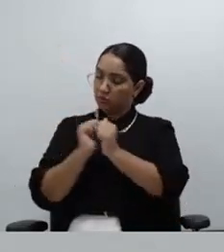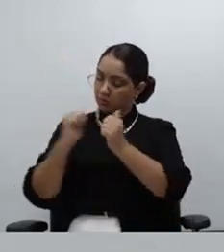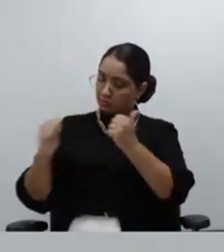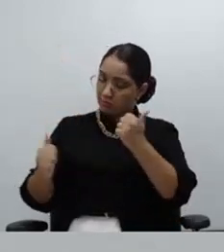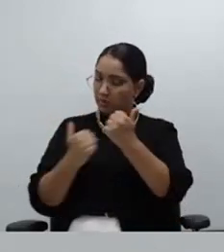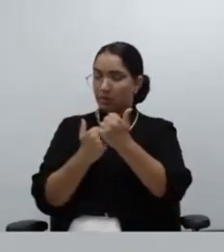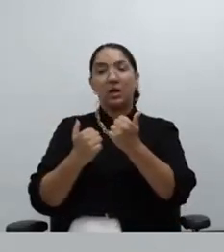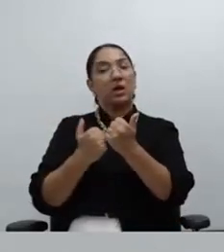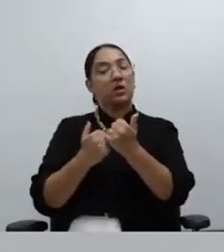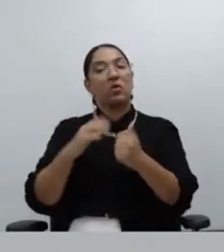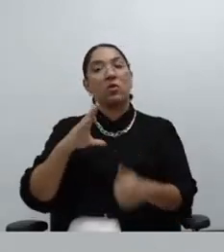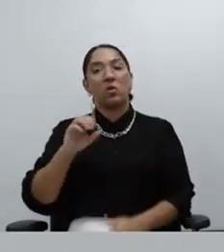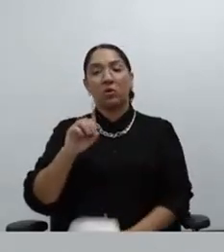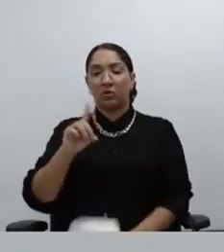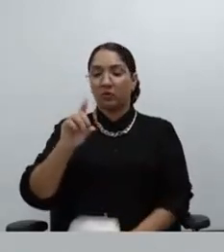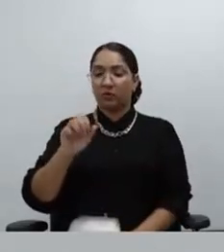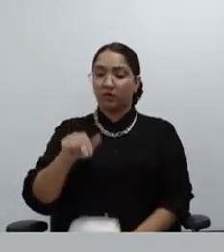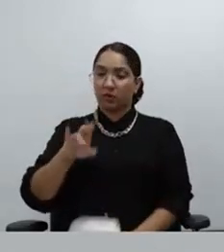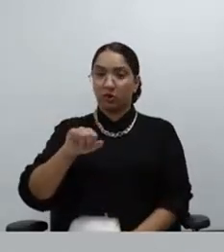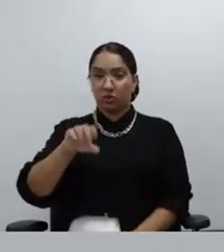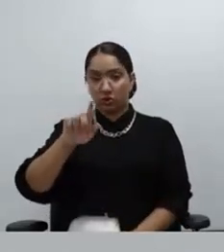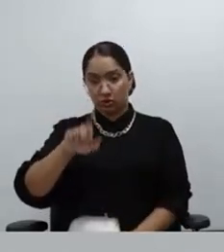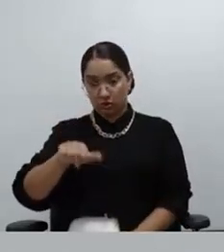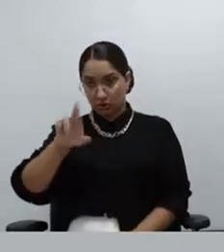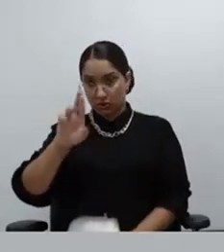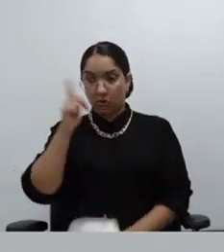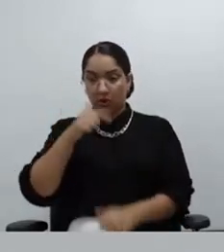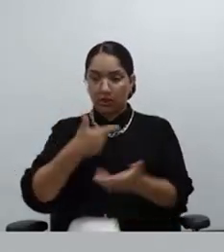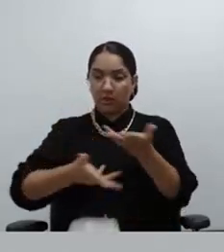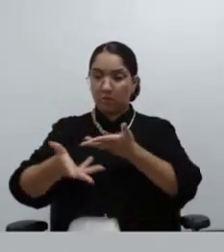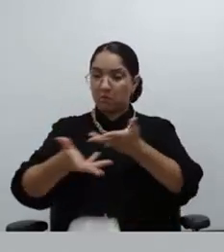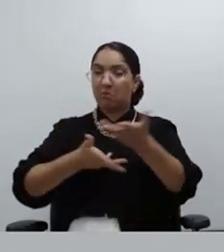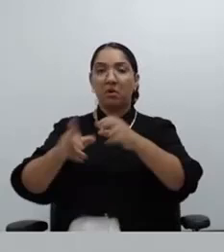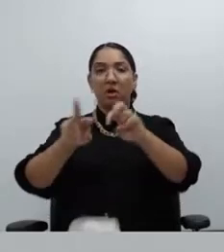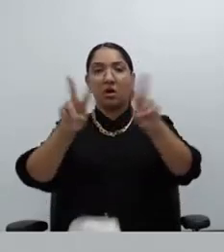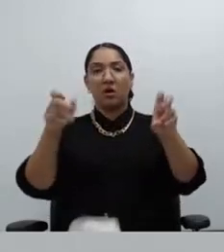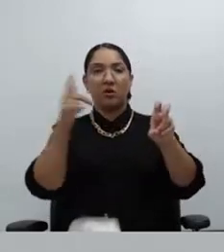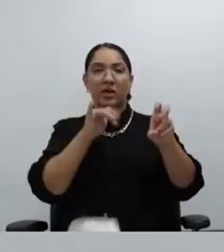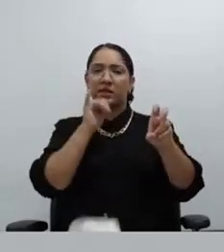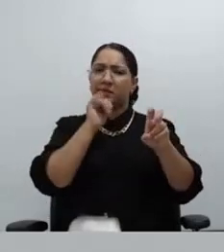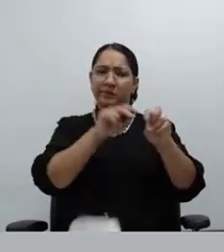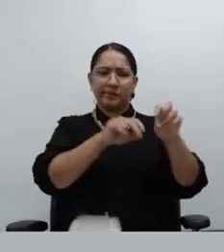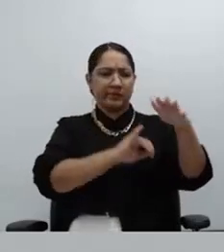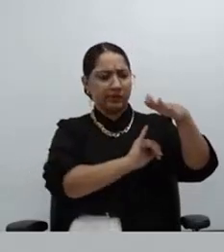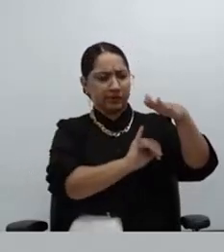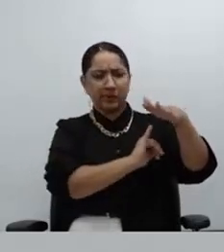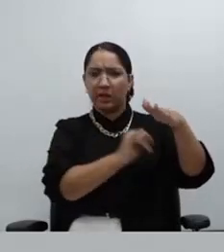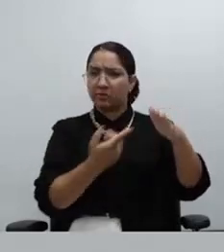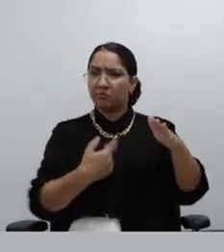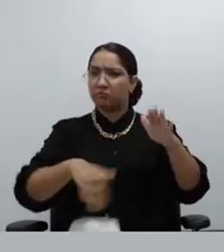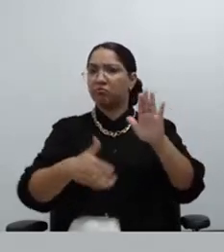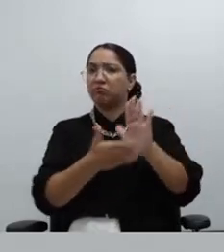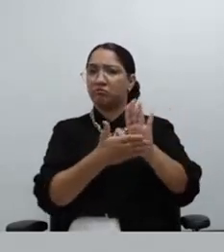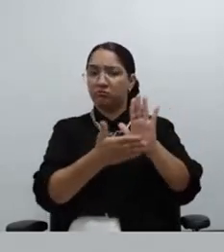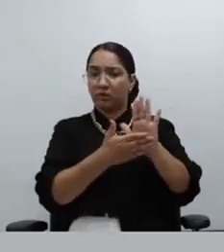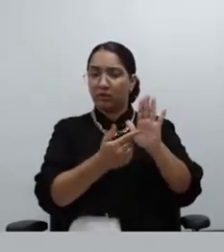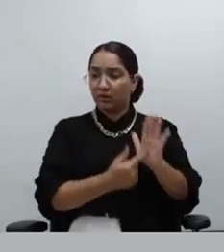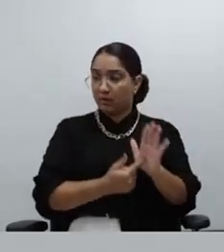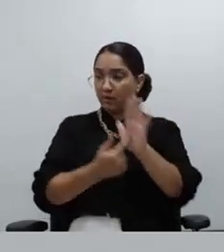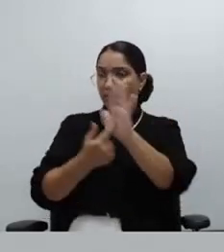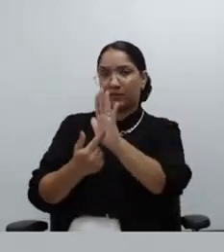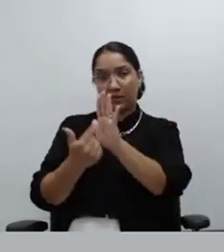a entidades da sociedade civil para formalização da constituição dessas entidades. Esse pedido vai ser apresentado ao